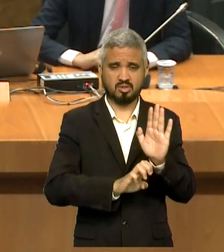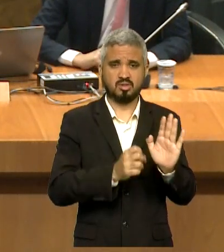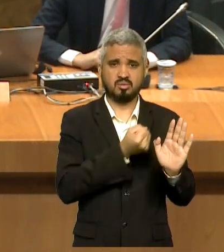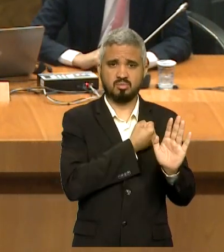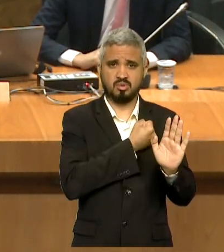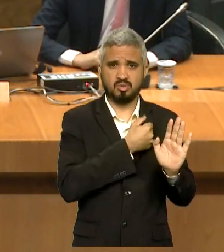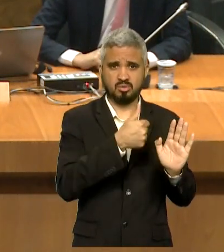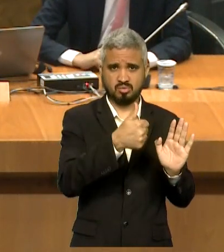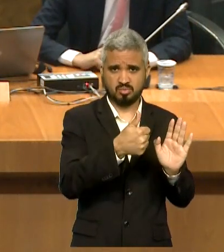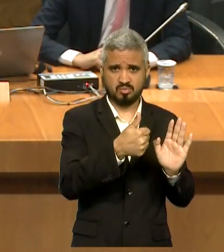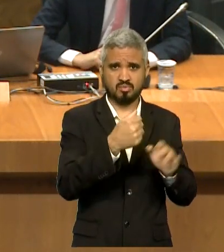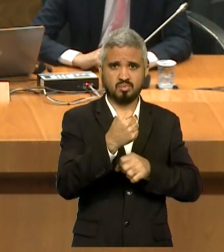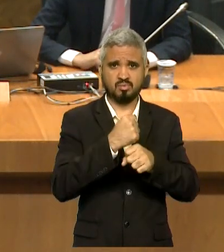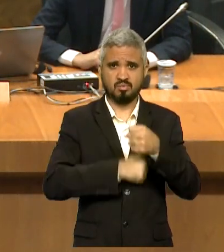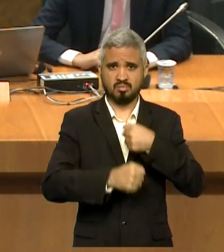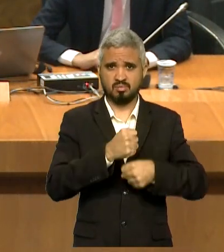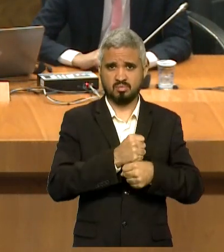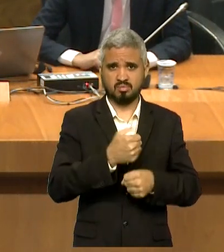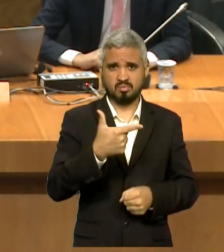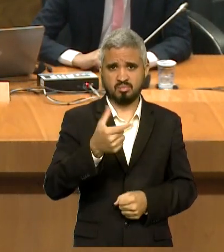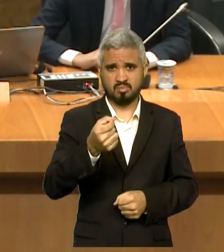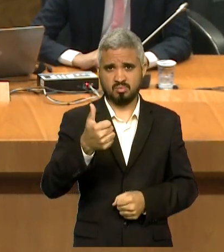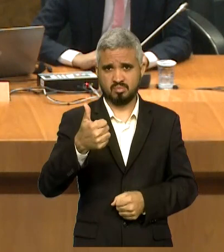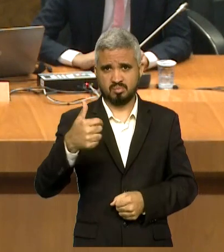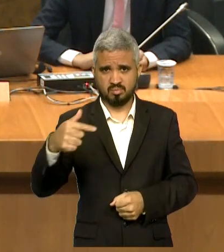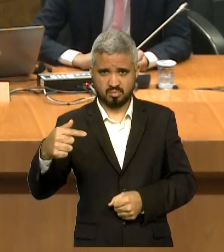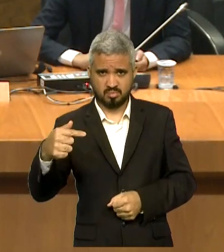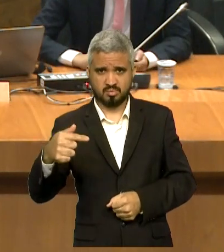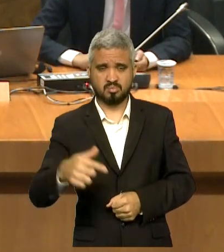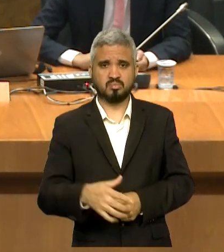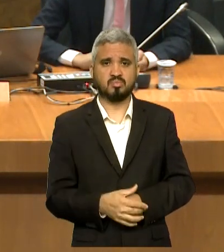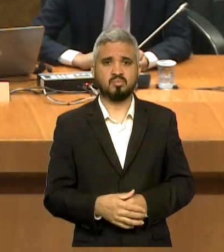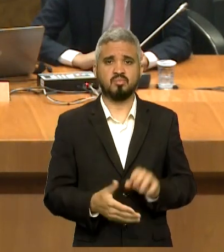001-2017, SSPMA, delegado, e número